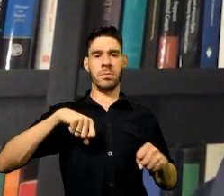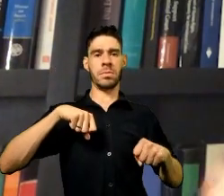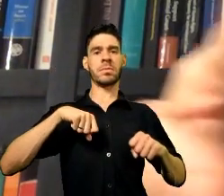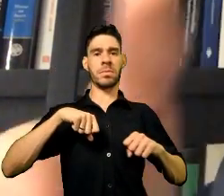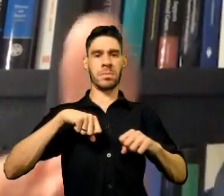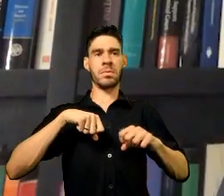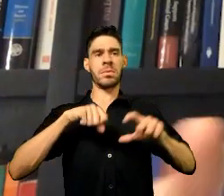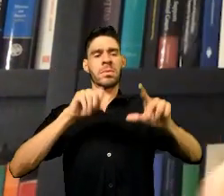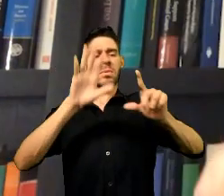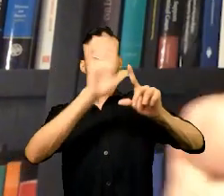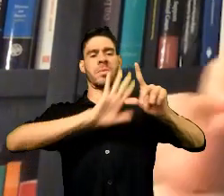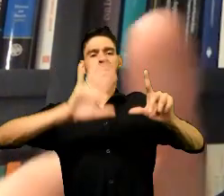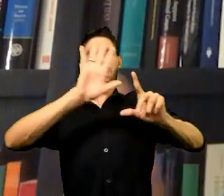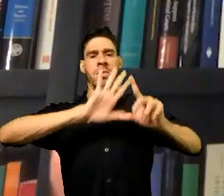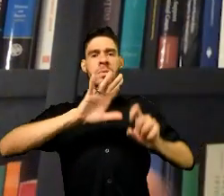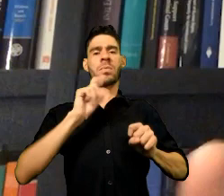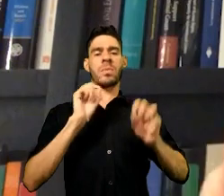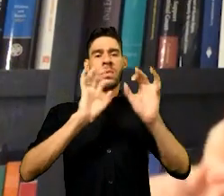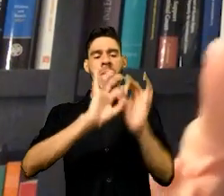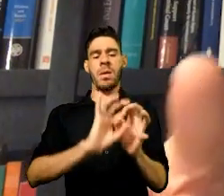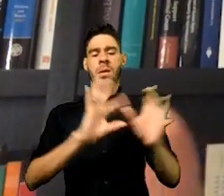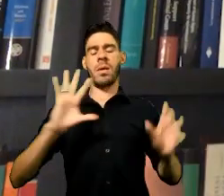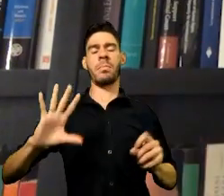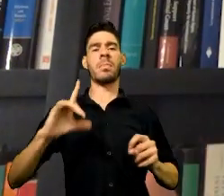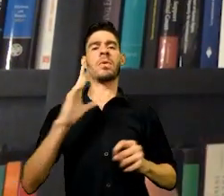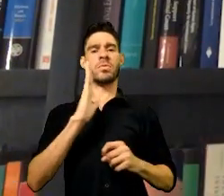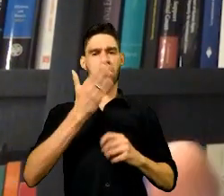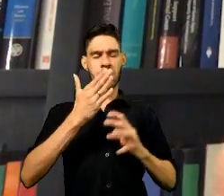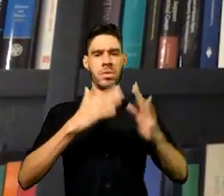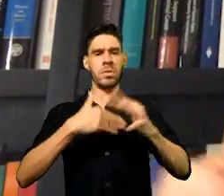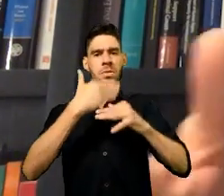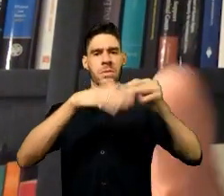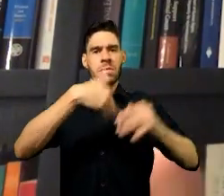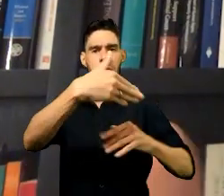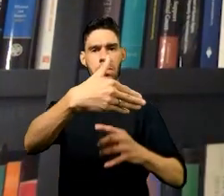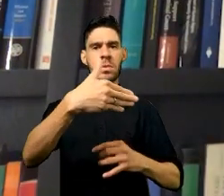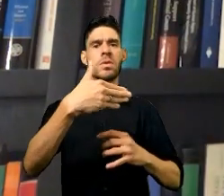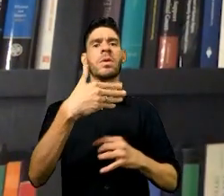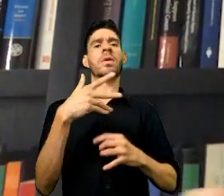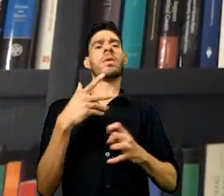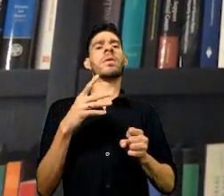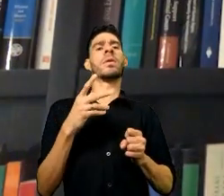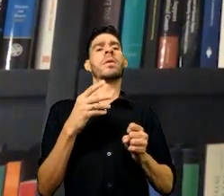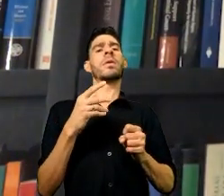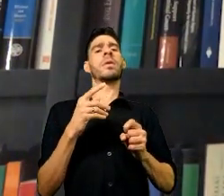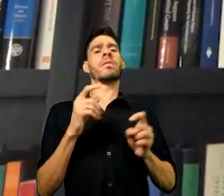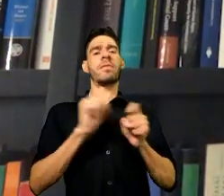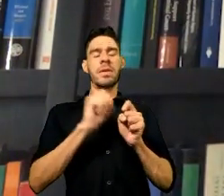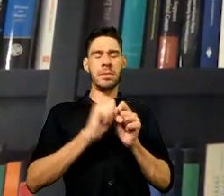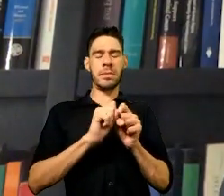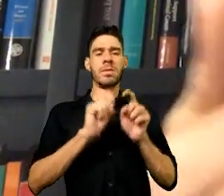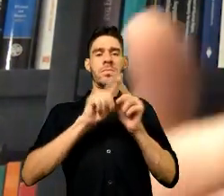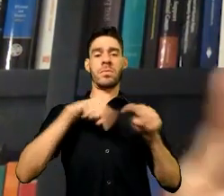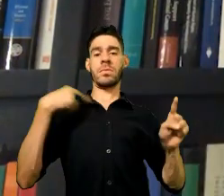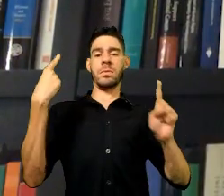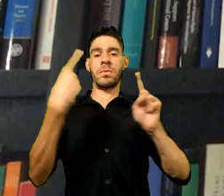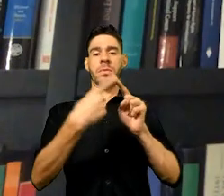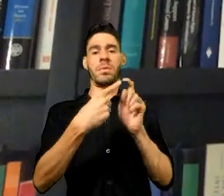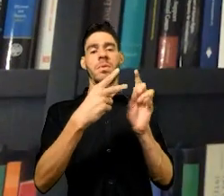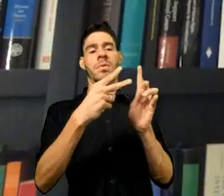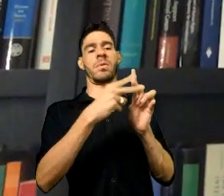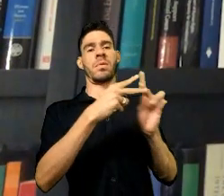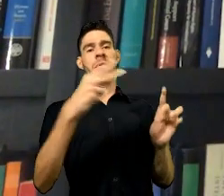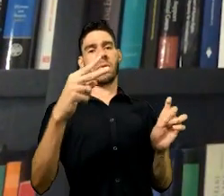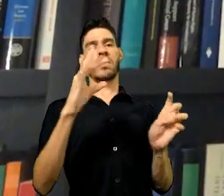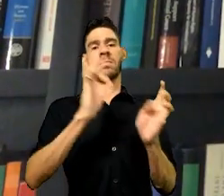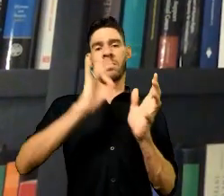defensor, o que o sistema, a plataforma, permite. Isso já vem sendo seguido nas audiências que